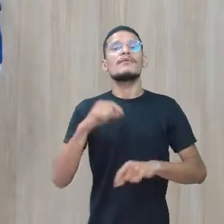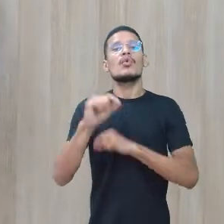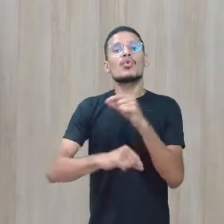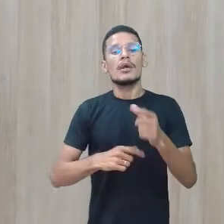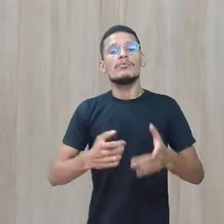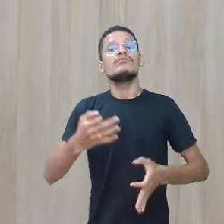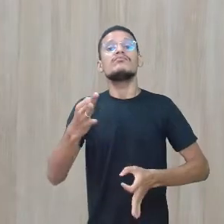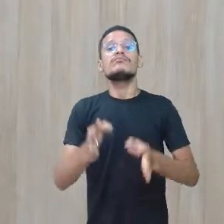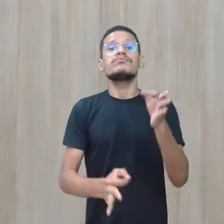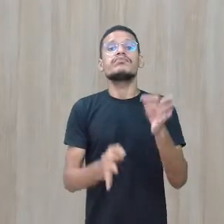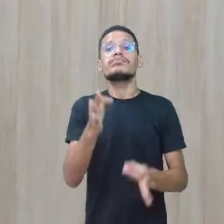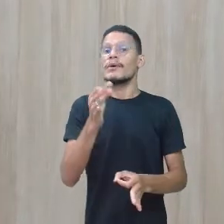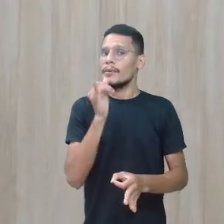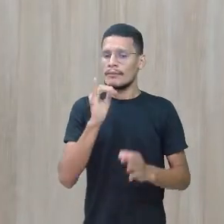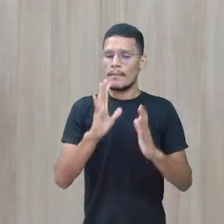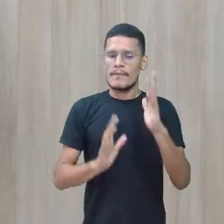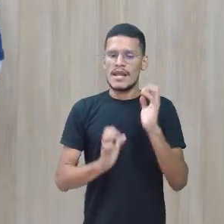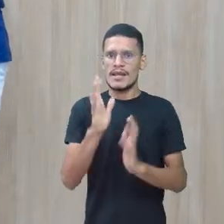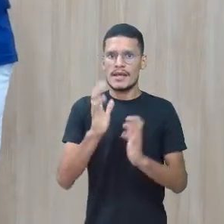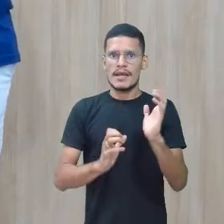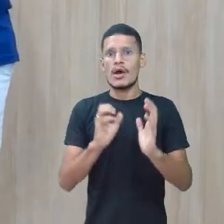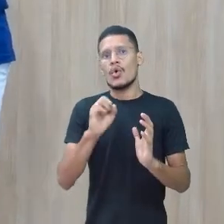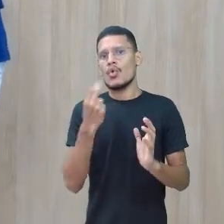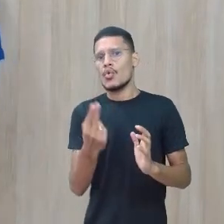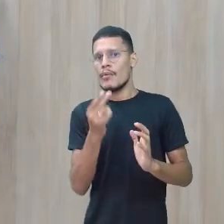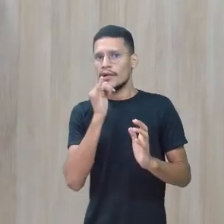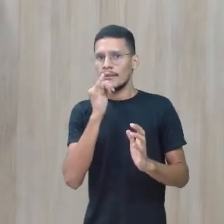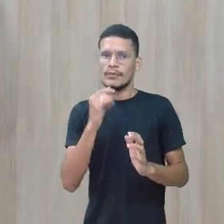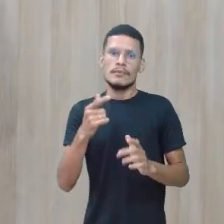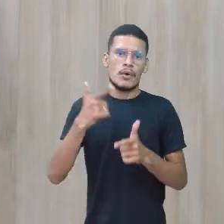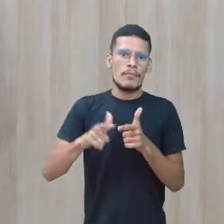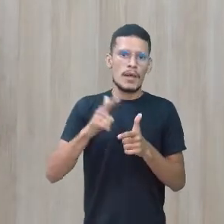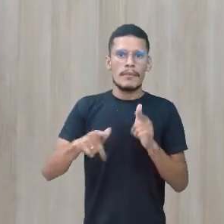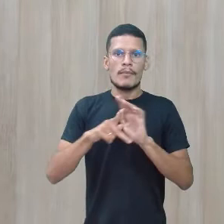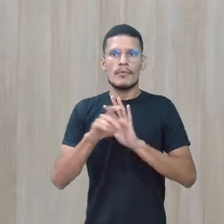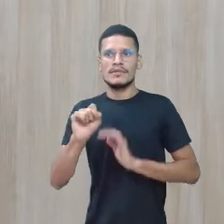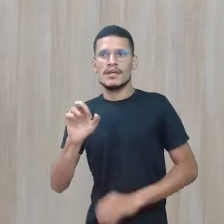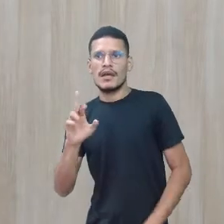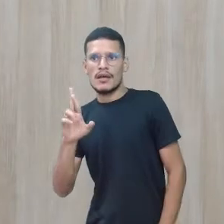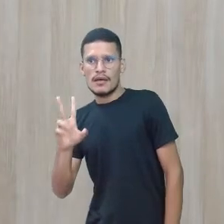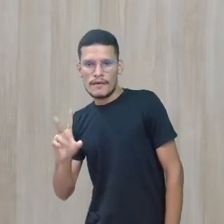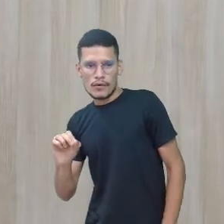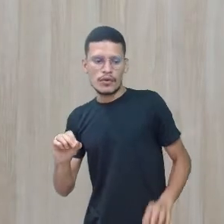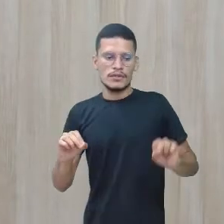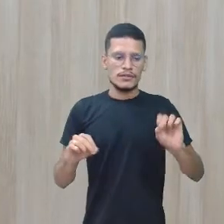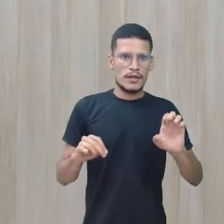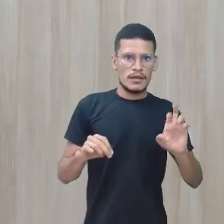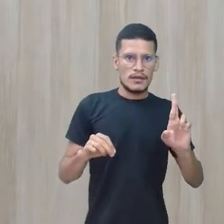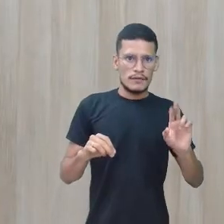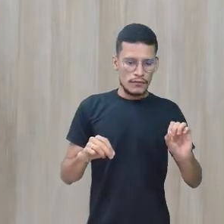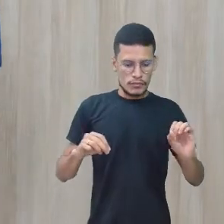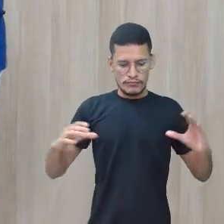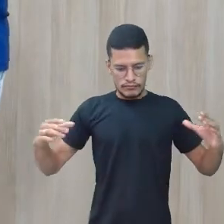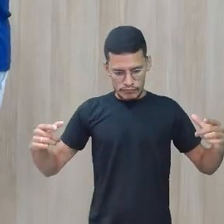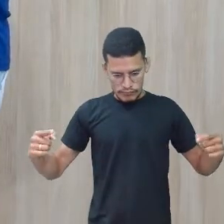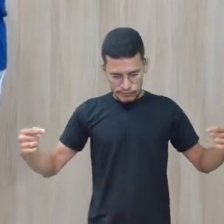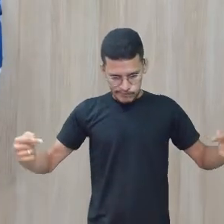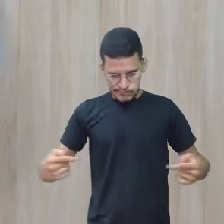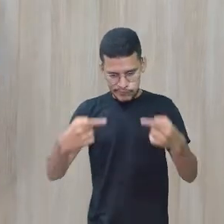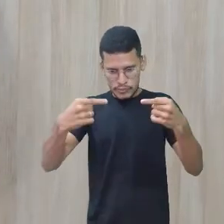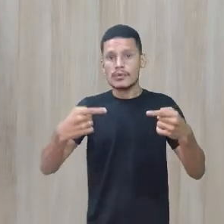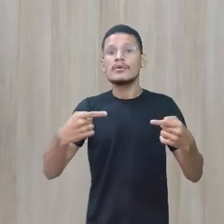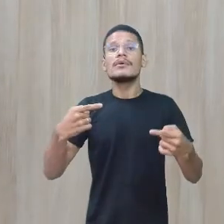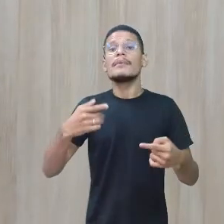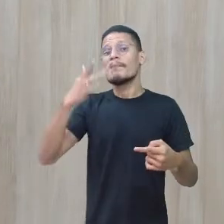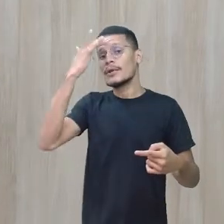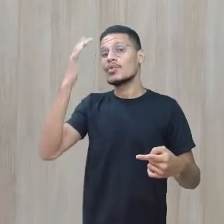a causa ali, uma briga, por exemplo, ou uma rixa entre dois servos. Então, quem ia julgar aquela rixa ali, aquela